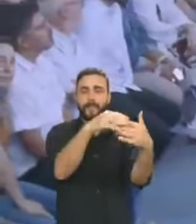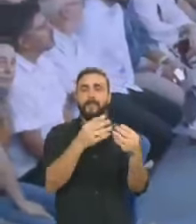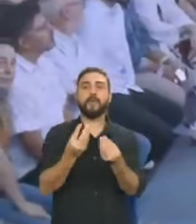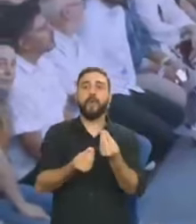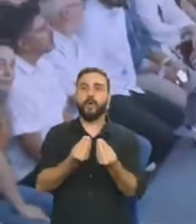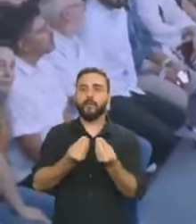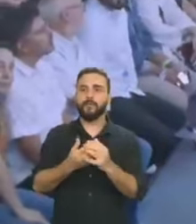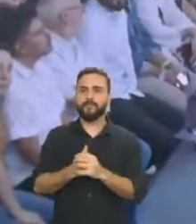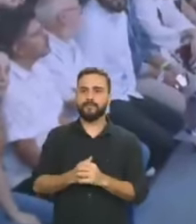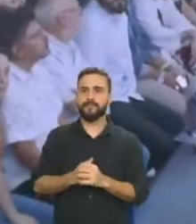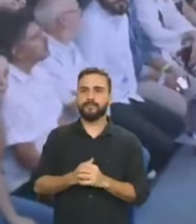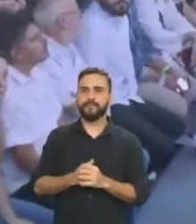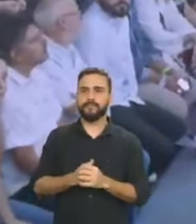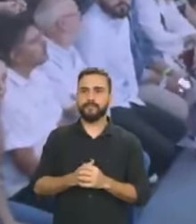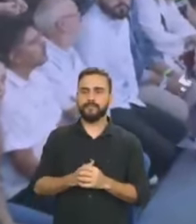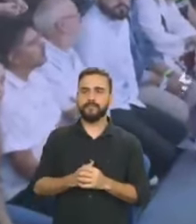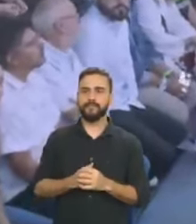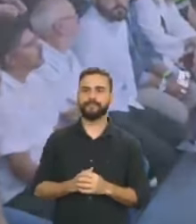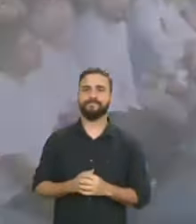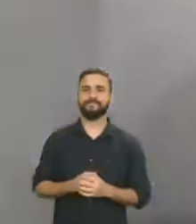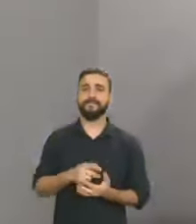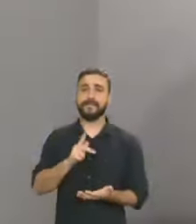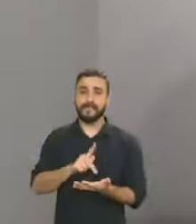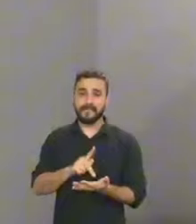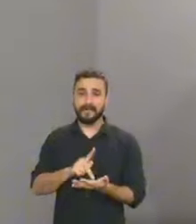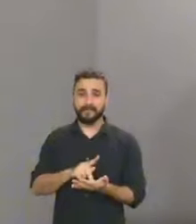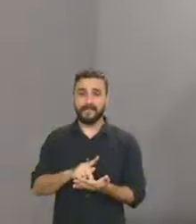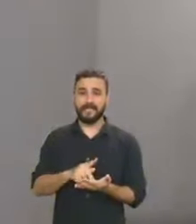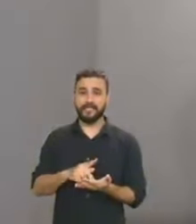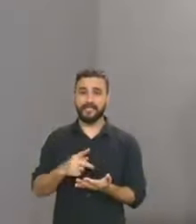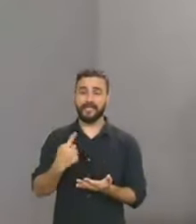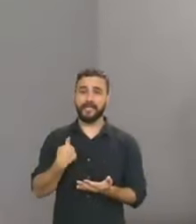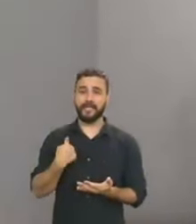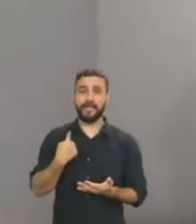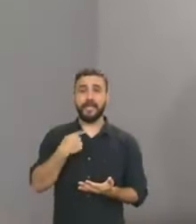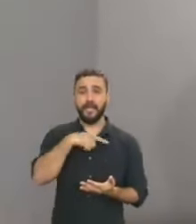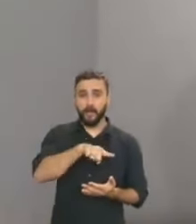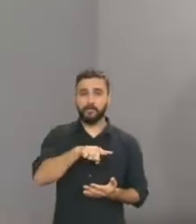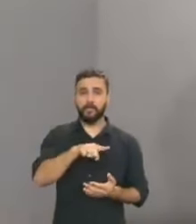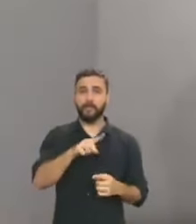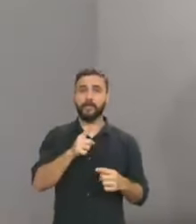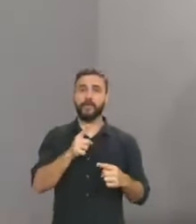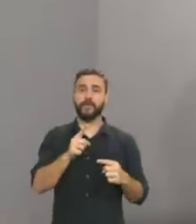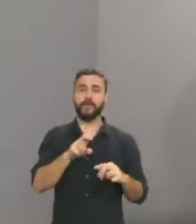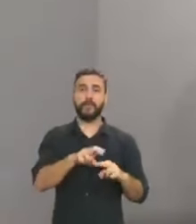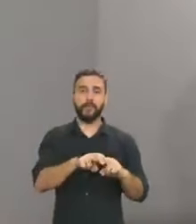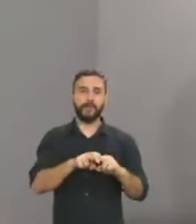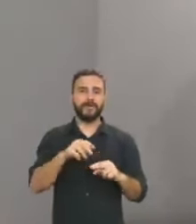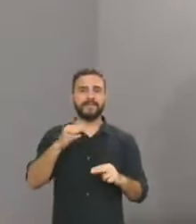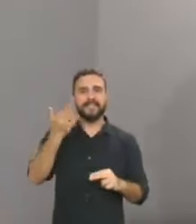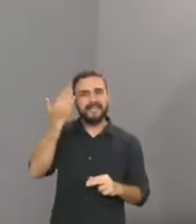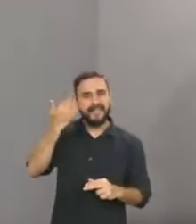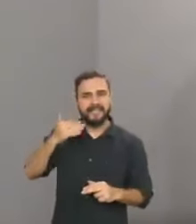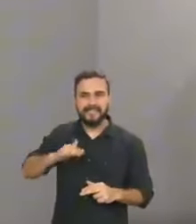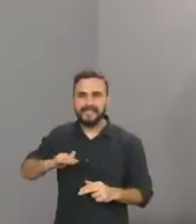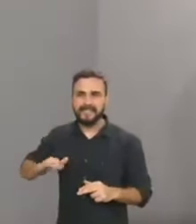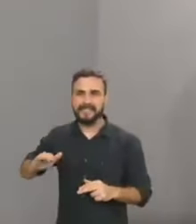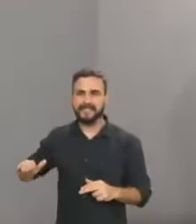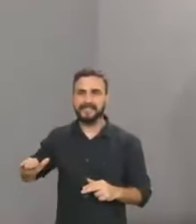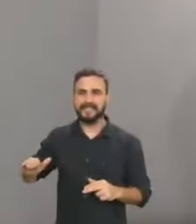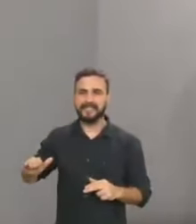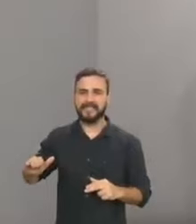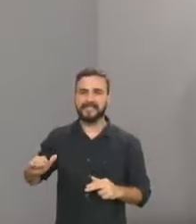Olha, na verdade, começou com as crianças. Lá atrás, nós começamos em São Paulo um